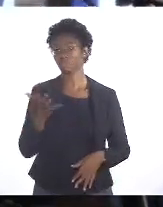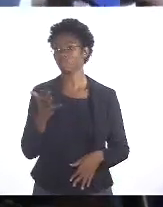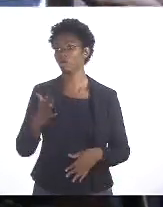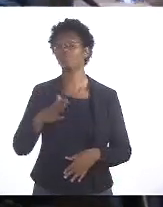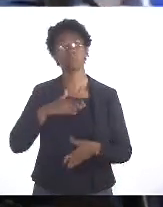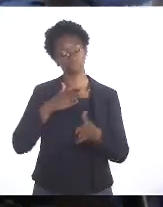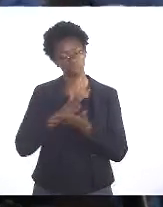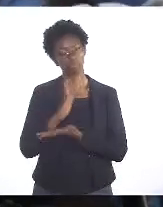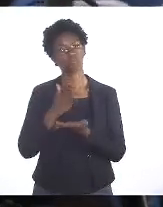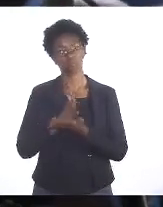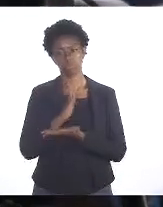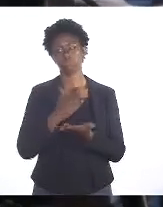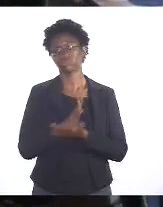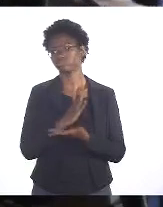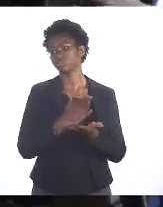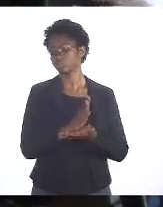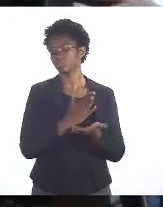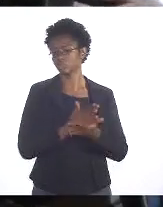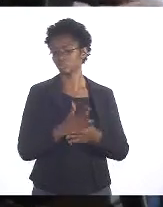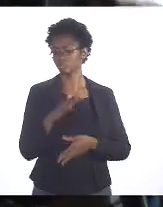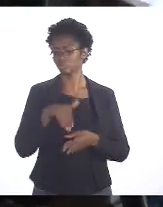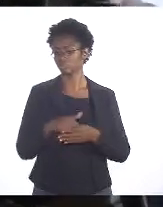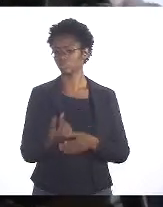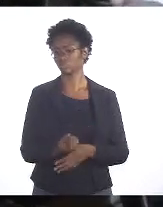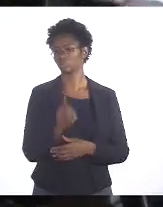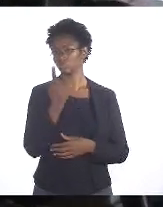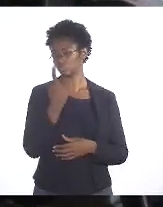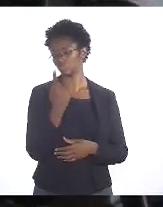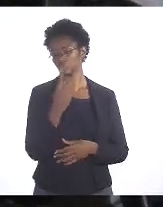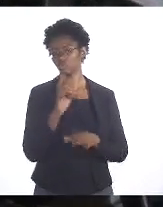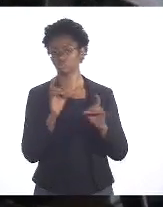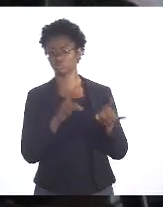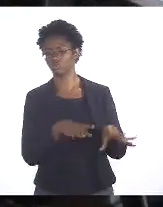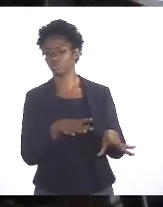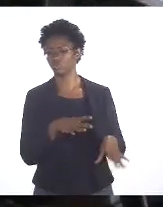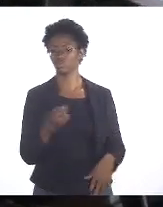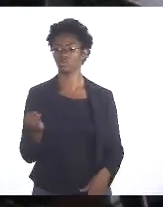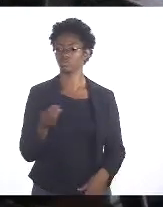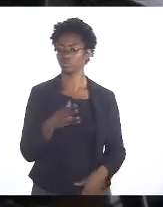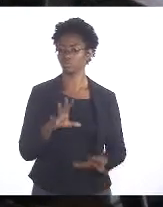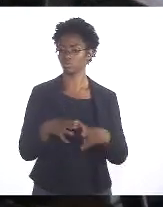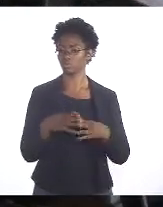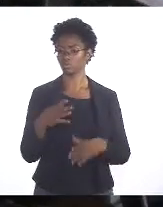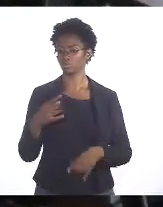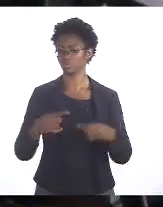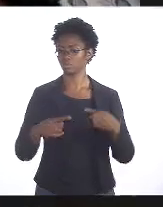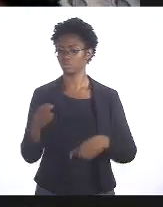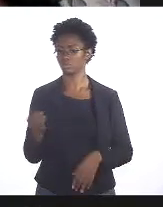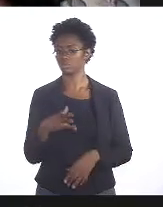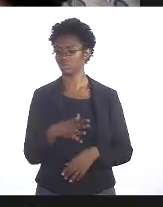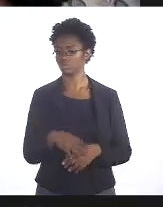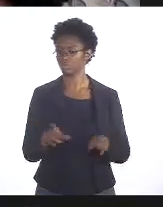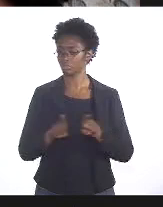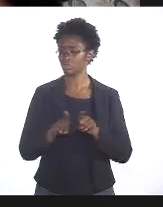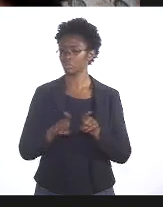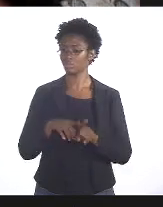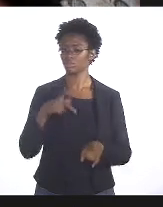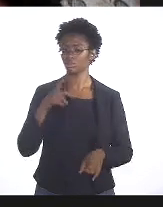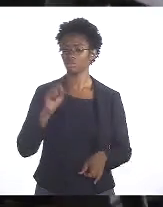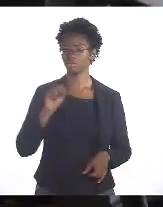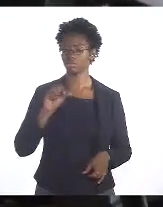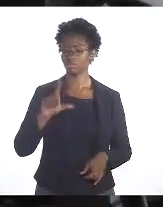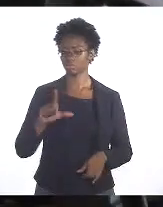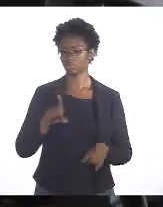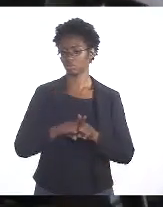a promulgação com voto pela abstenção do novo. Senhor presidente, registrar também a abstenção da bancada do PSOL.